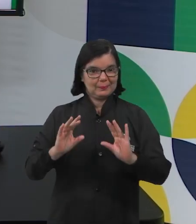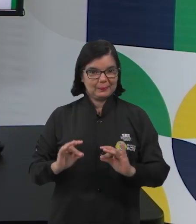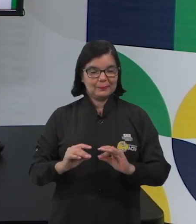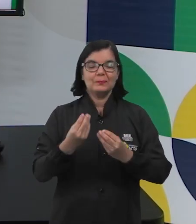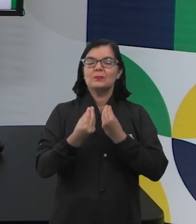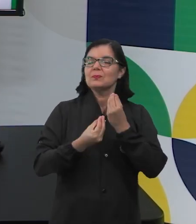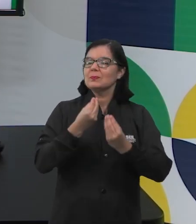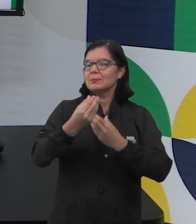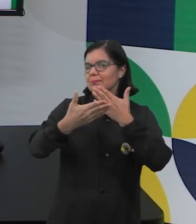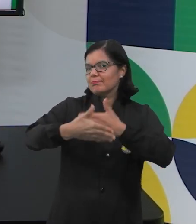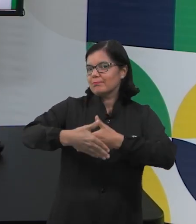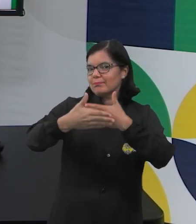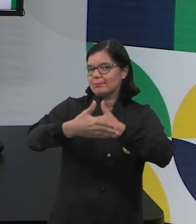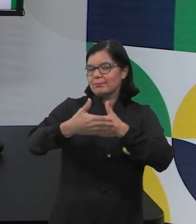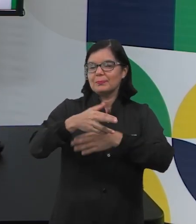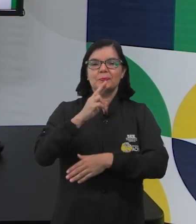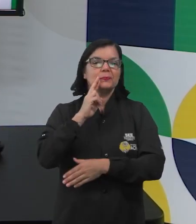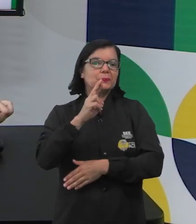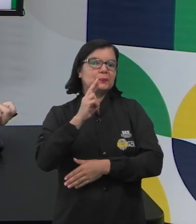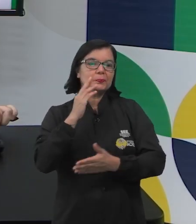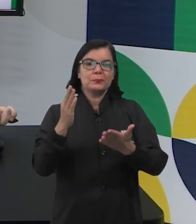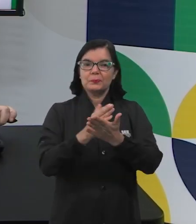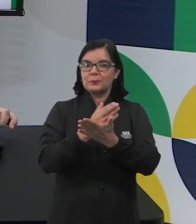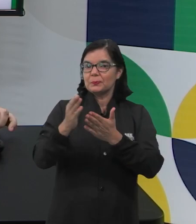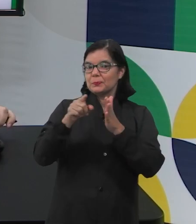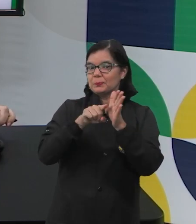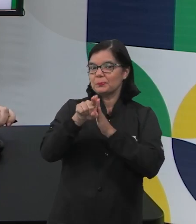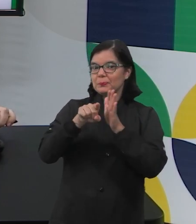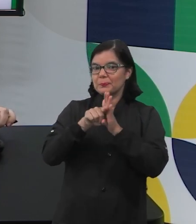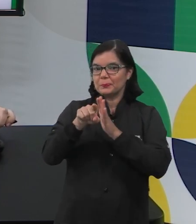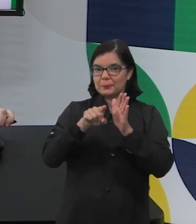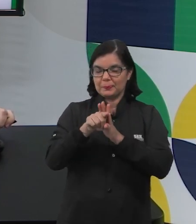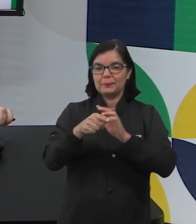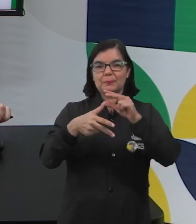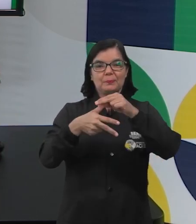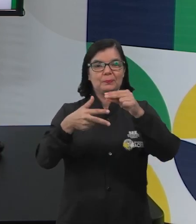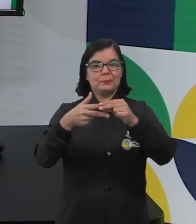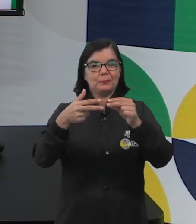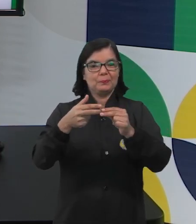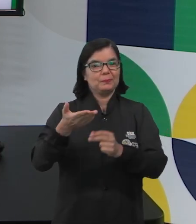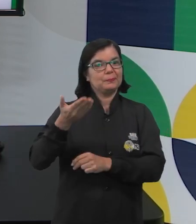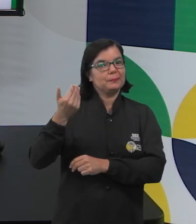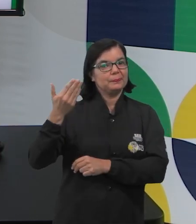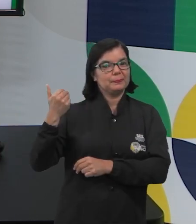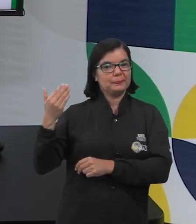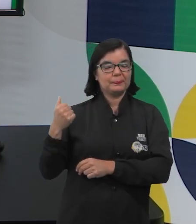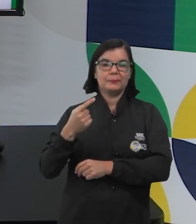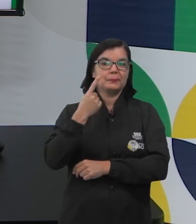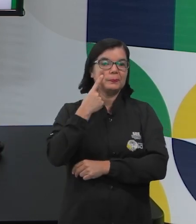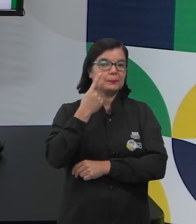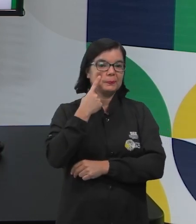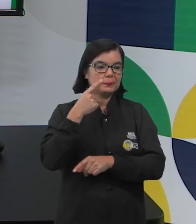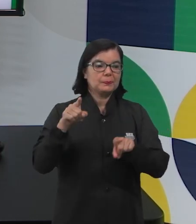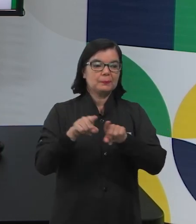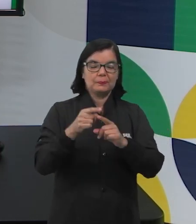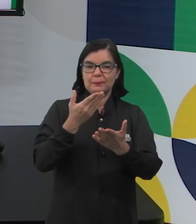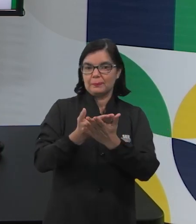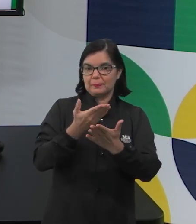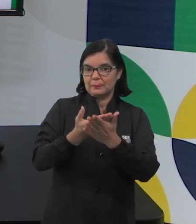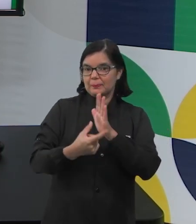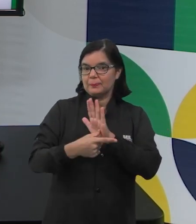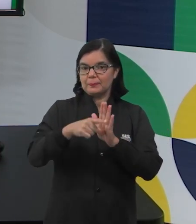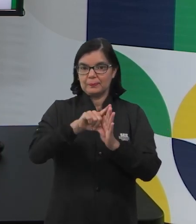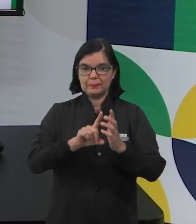prova, resolvendo algumas questõezinhas dos Enems que já passaram. Então, vou dar uma mesma observação que eu dei na aula anterior